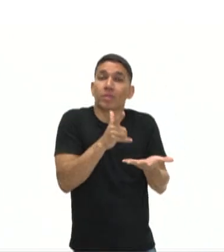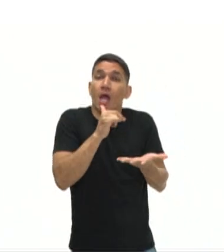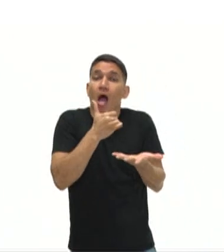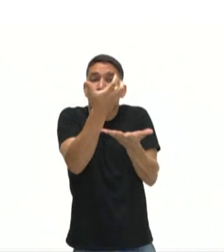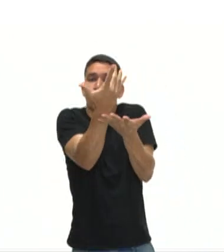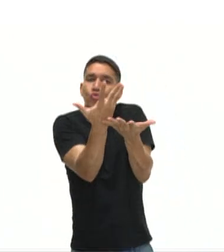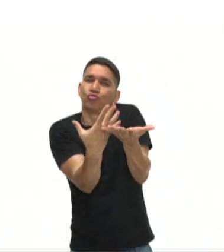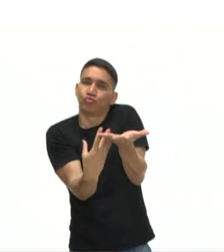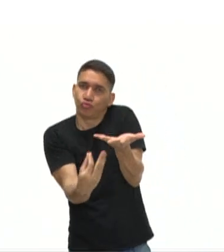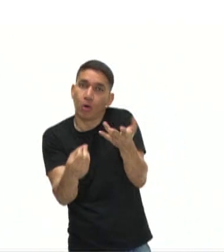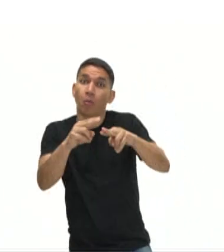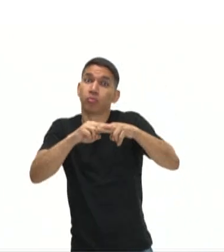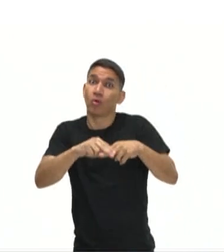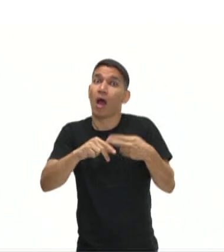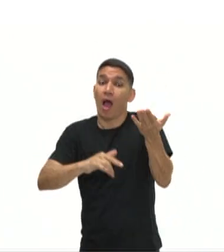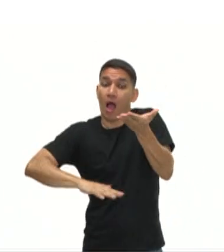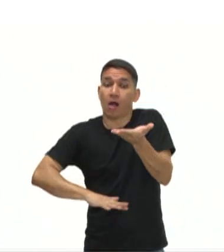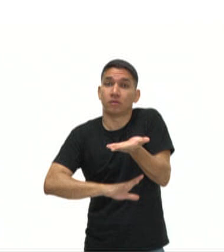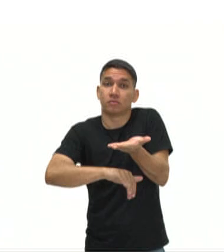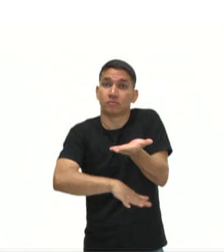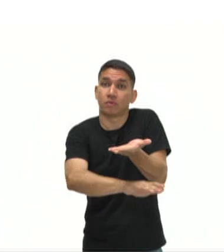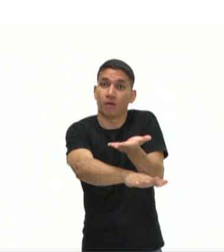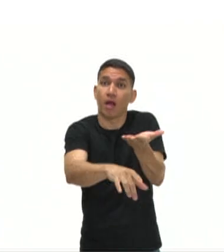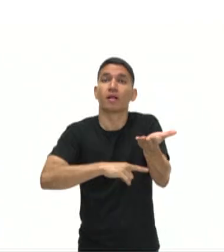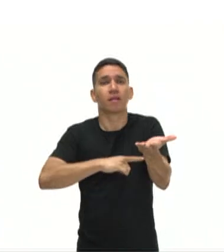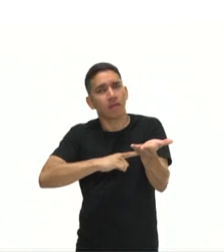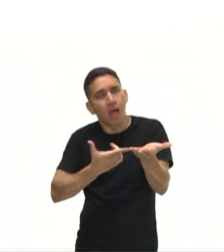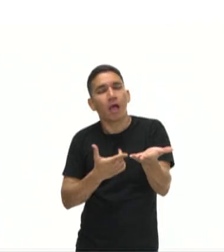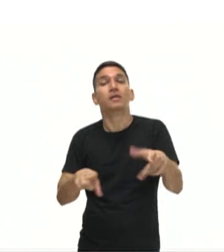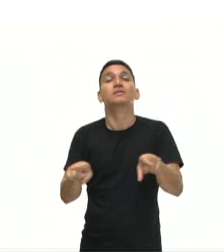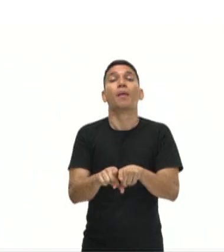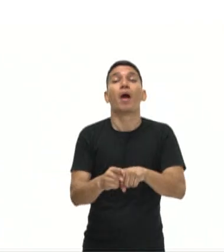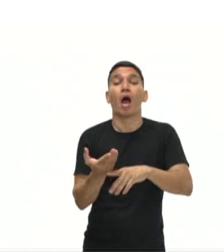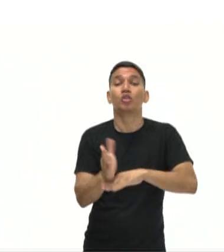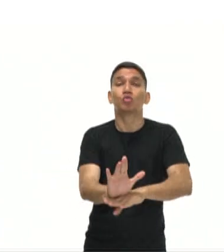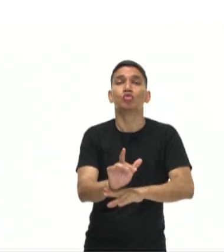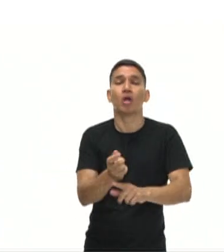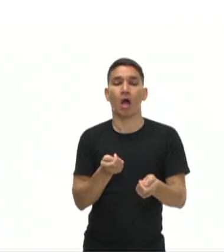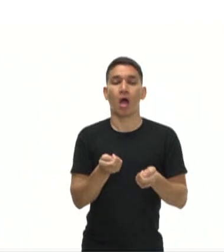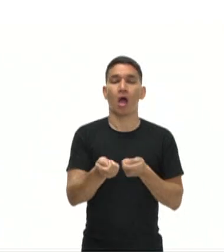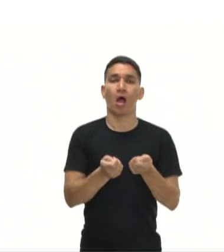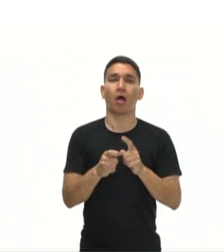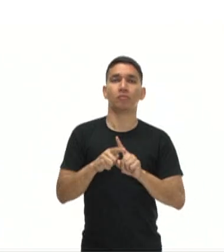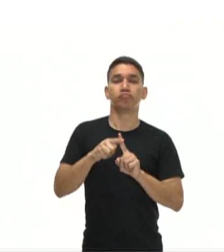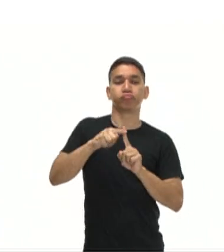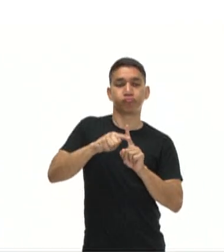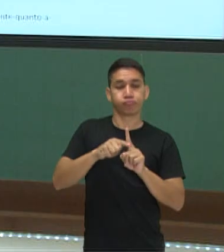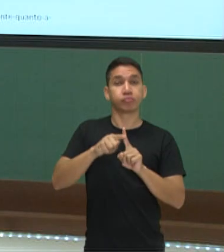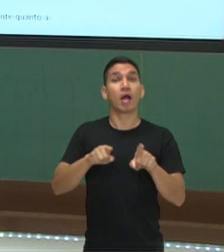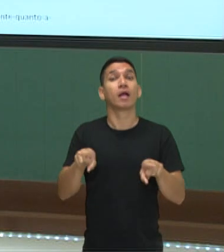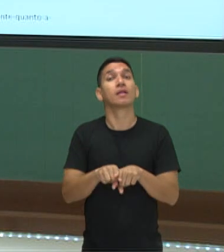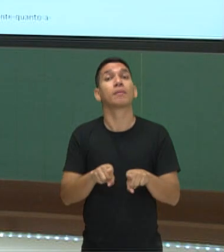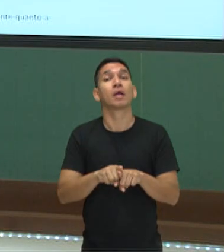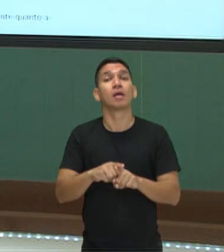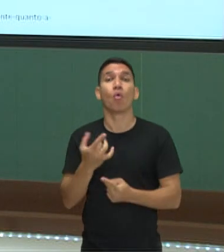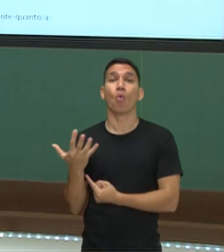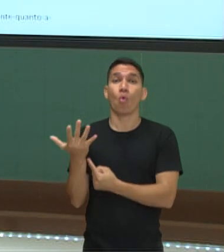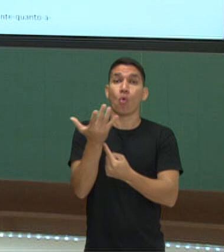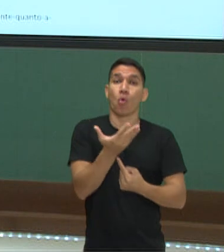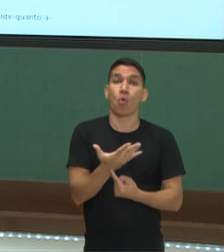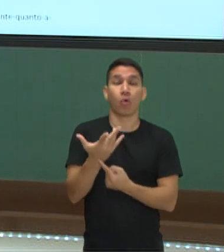temos as águas subterrâneas, e ajuda a regular a temperatura e as emissões dos gases do efeito